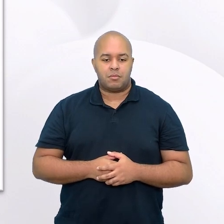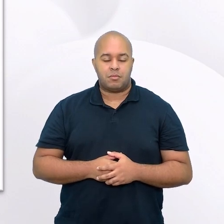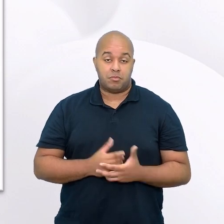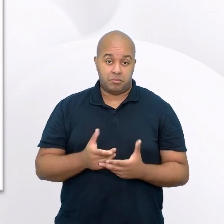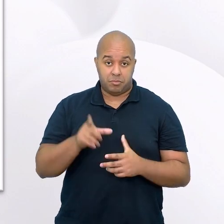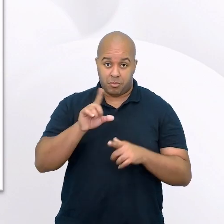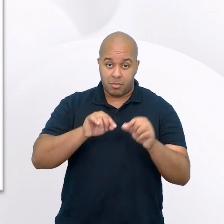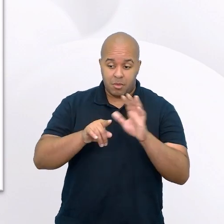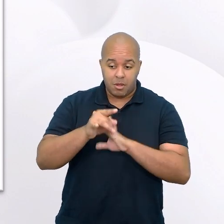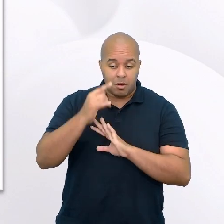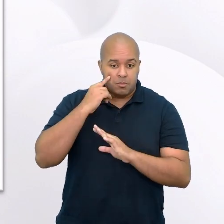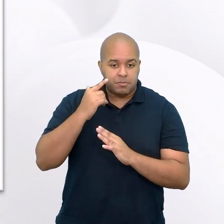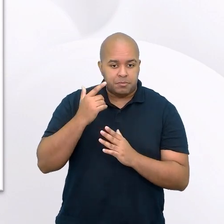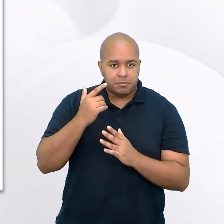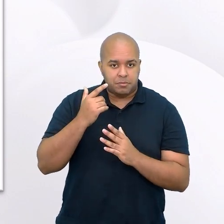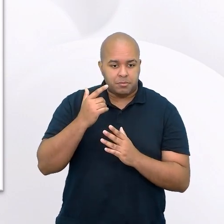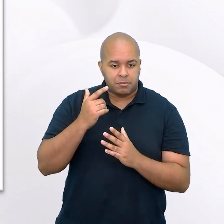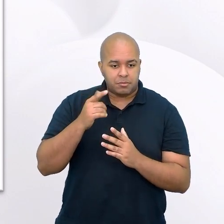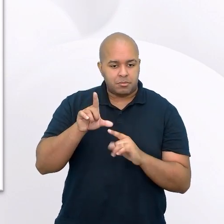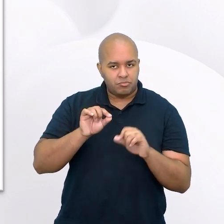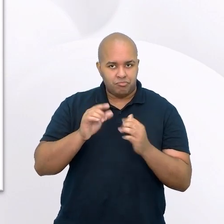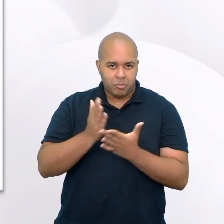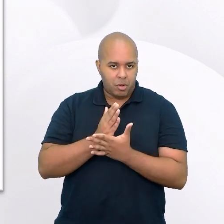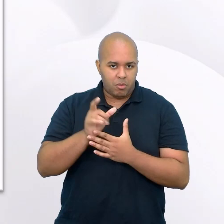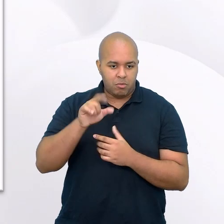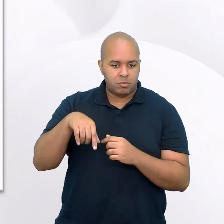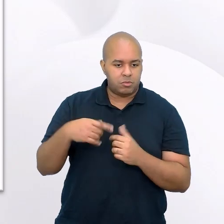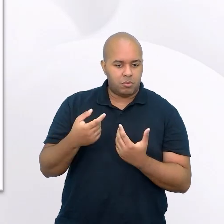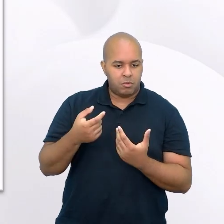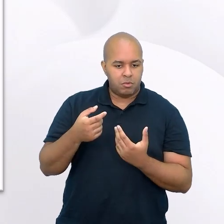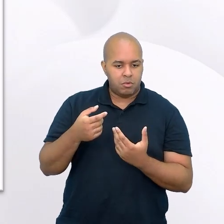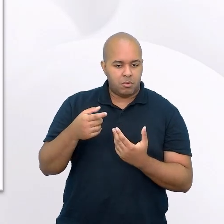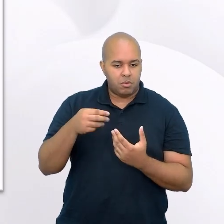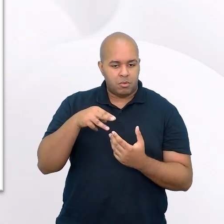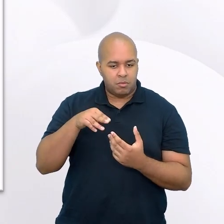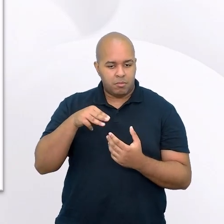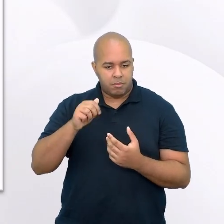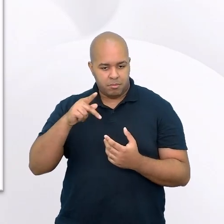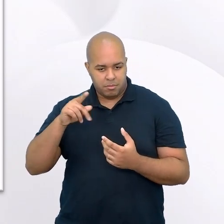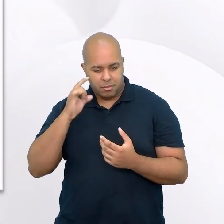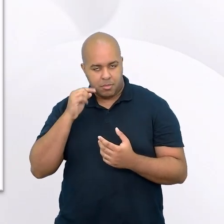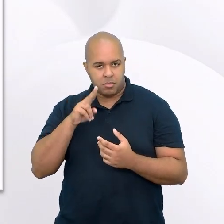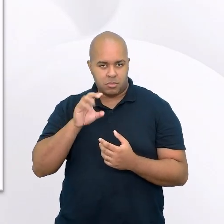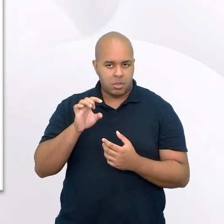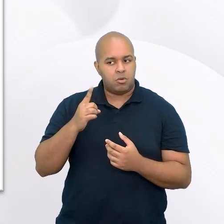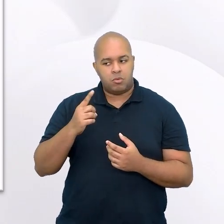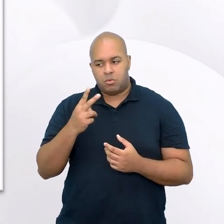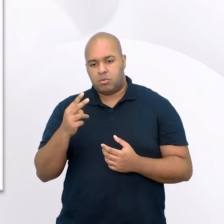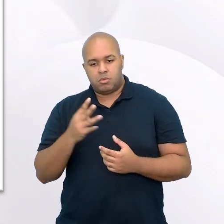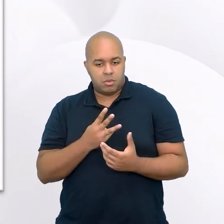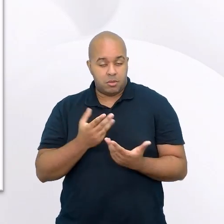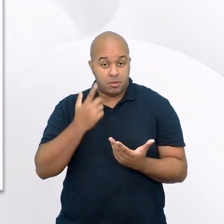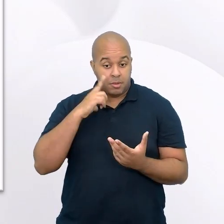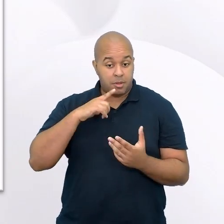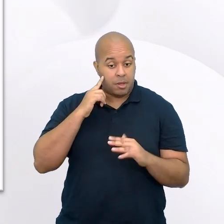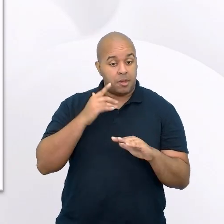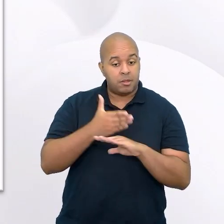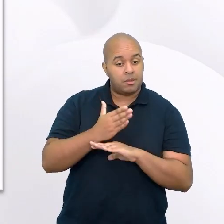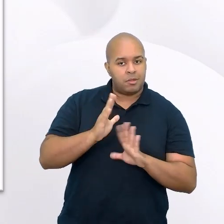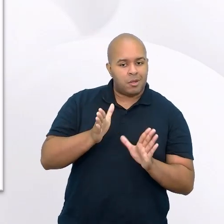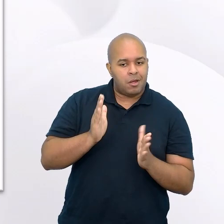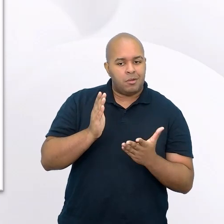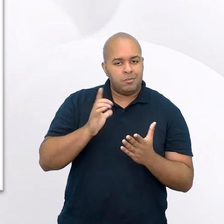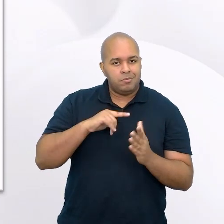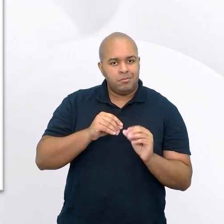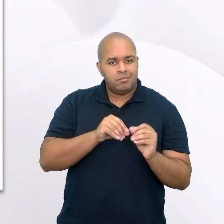selecionando né um dos mapas já ali na unidade curricular um dois ou três esse acesso ele